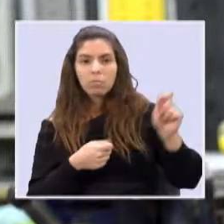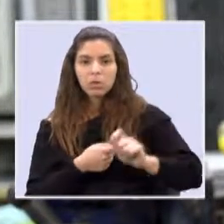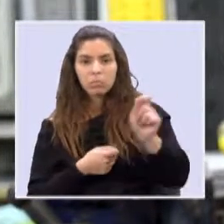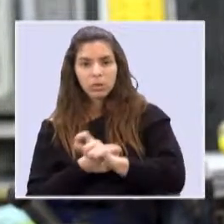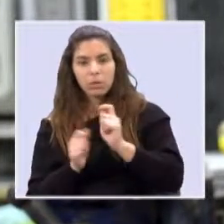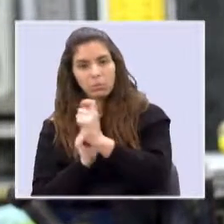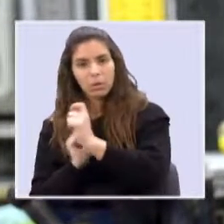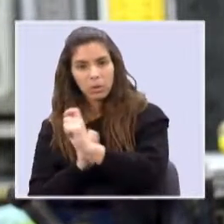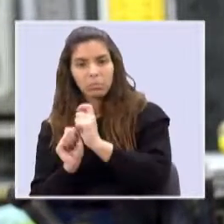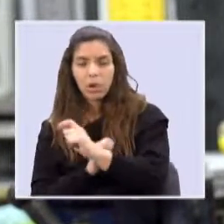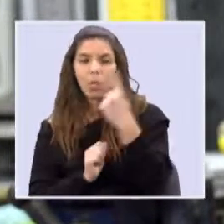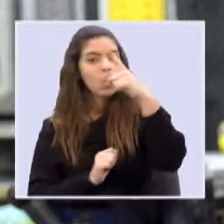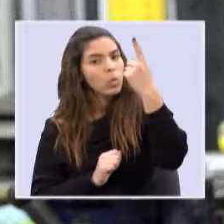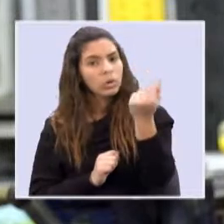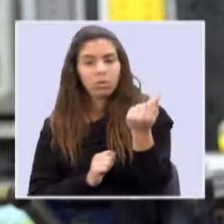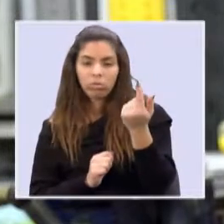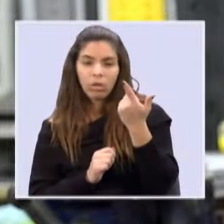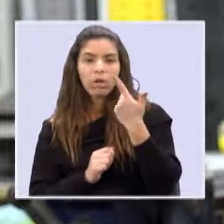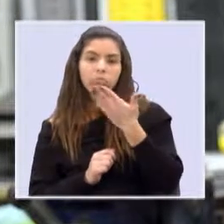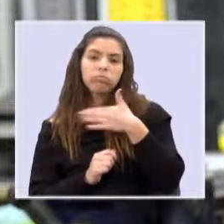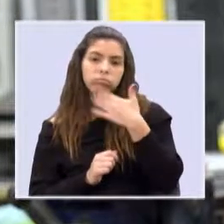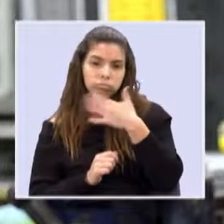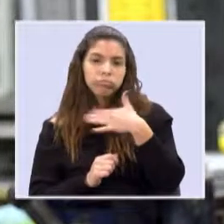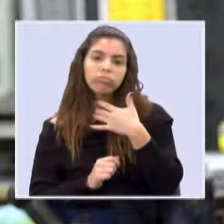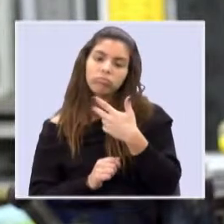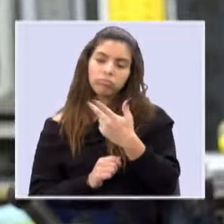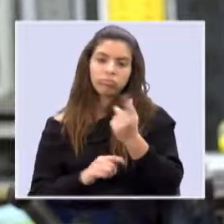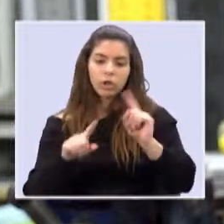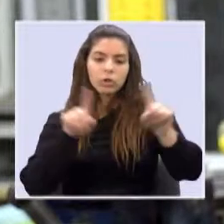simbólica que nos permite